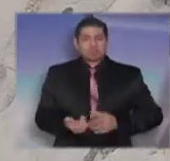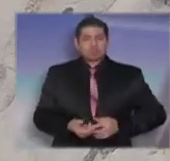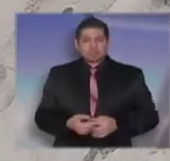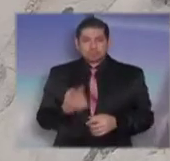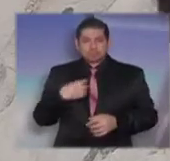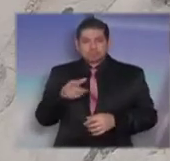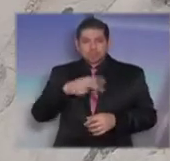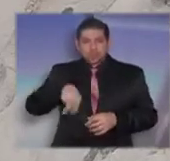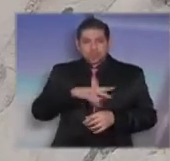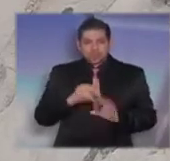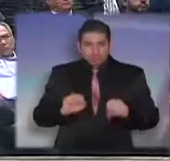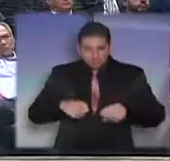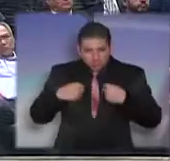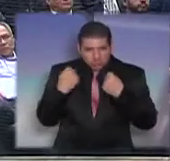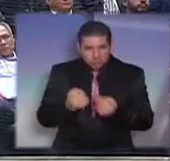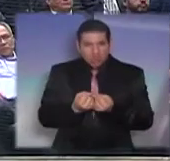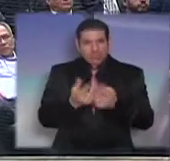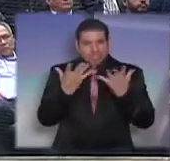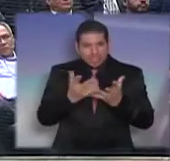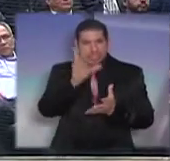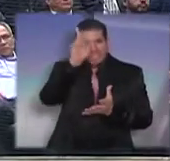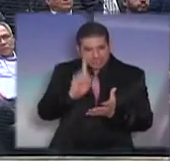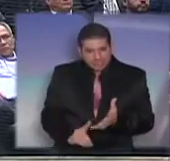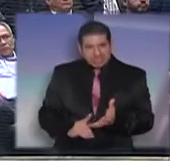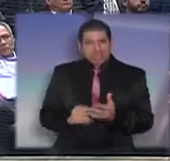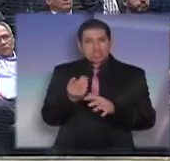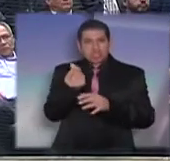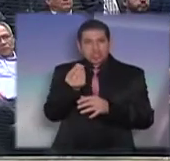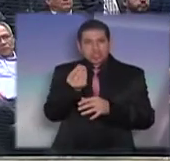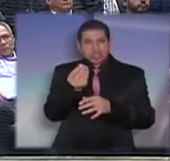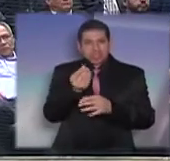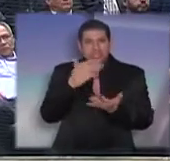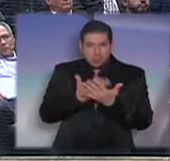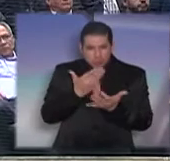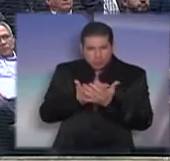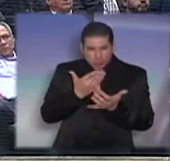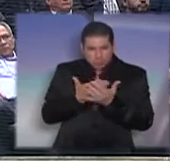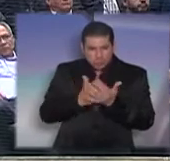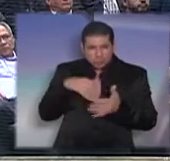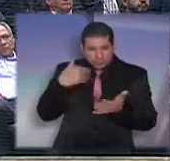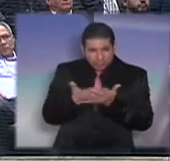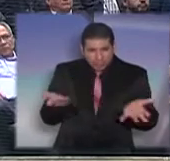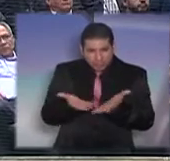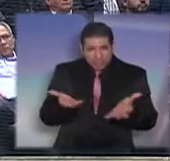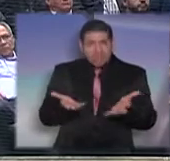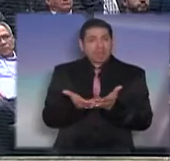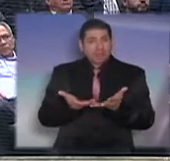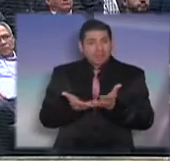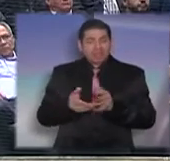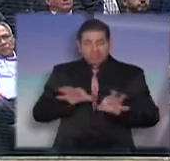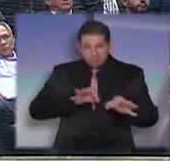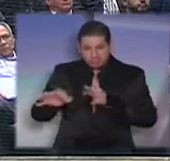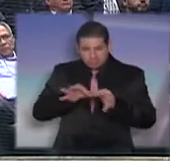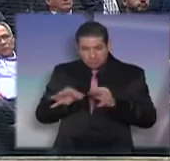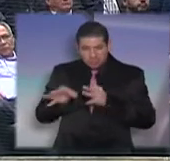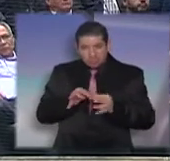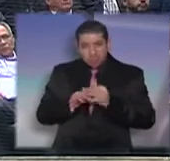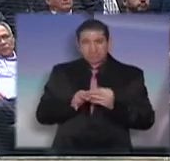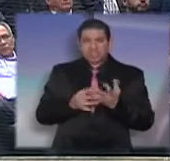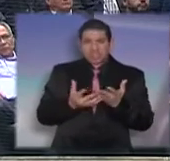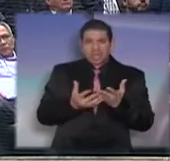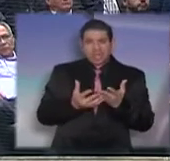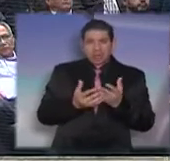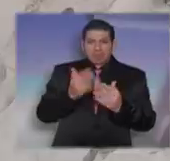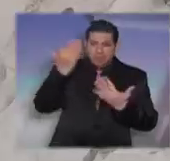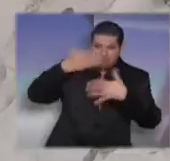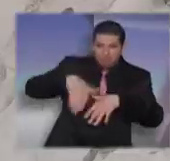vocês que estão aqui lutando pelos seus direitos, de ganhar o que merecem, porque estudaram para tal, se prepararam para tal, aí vem com história de que não, vamos valorizar o